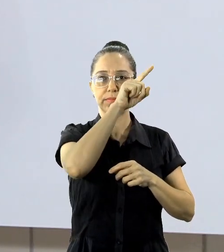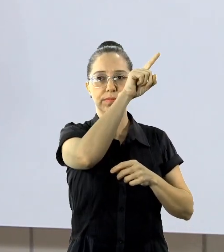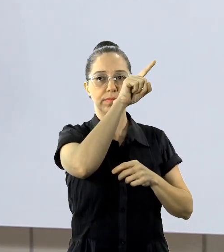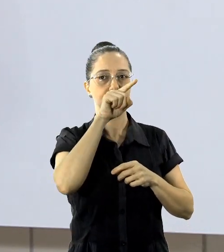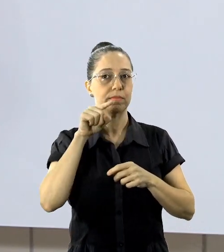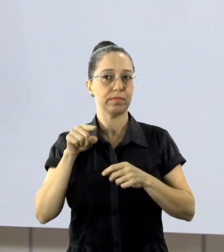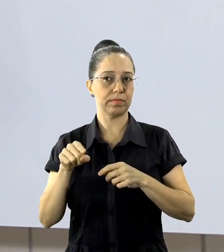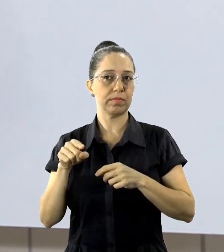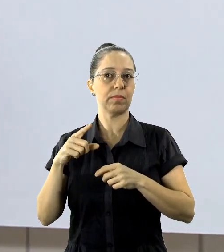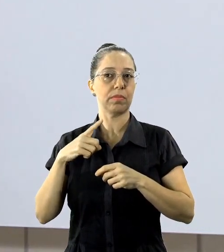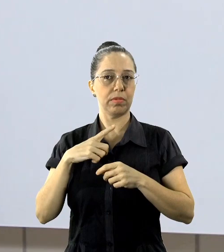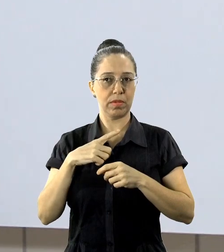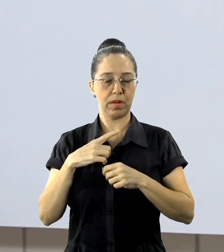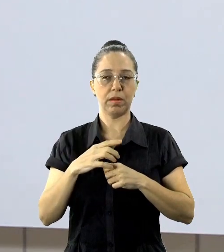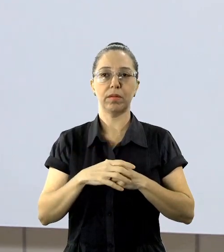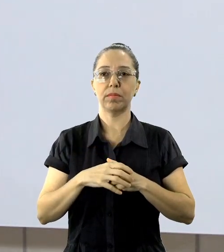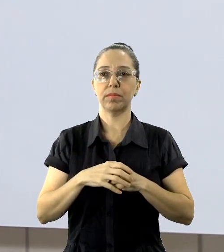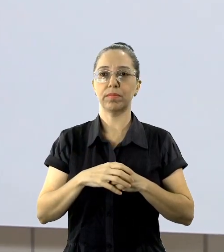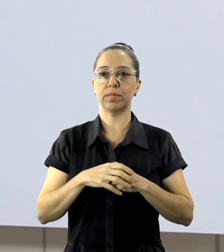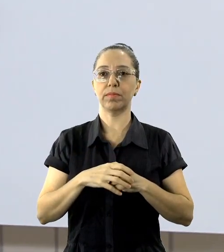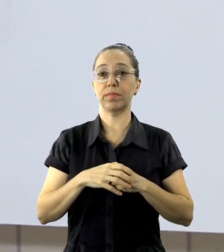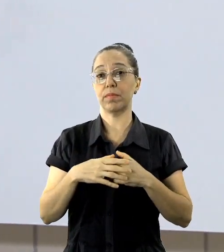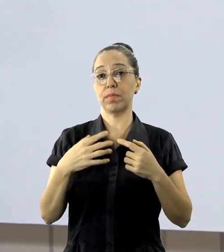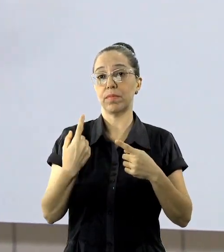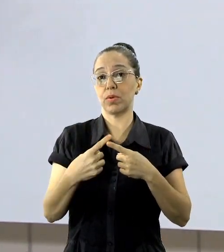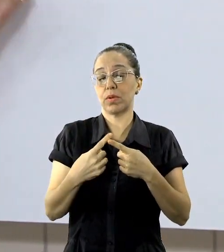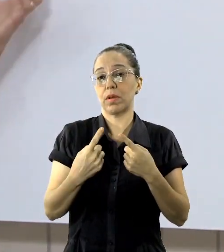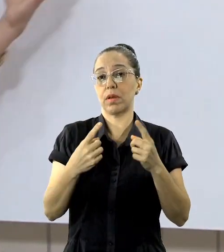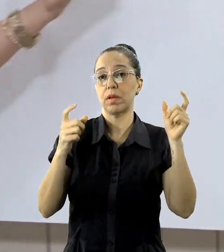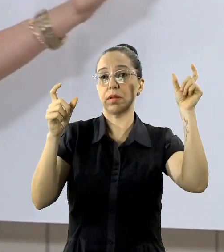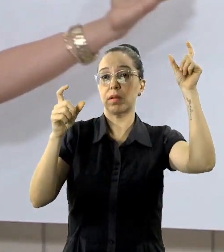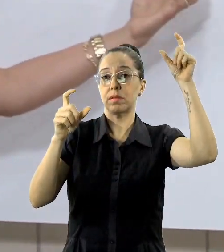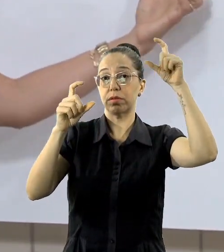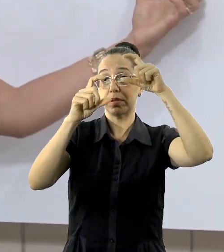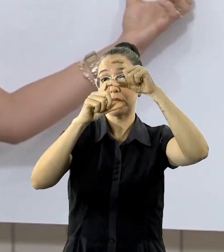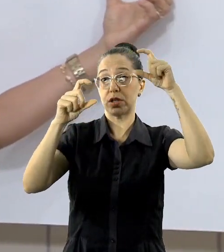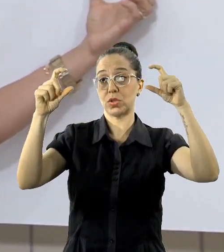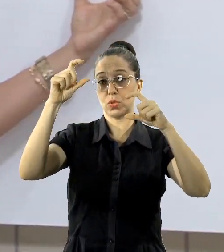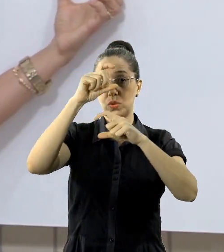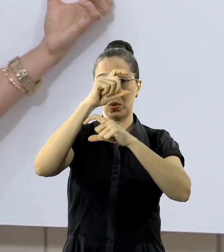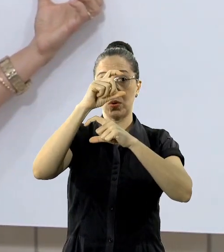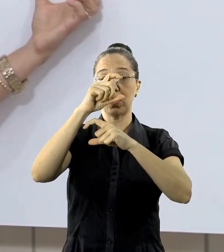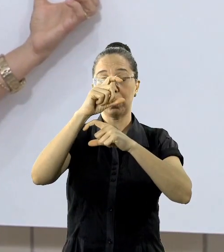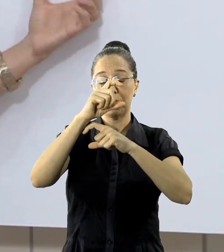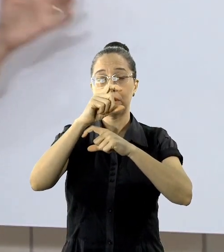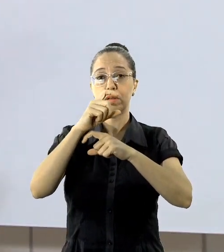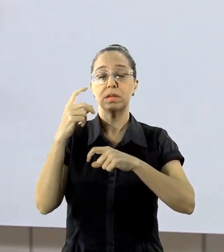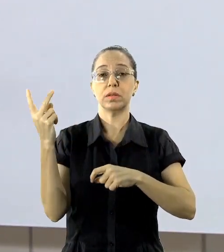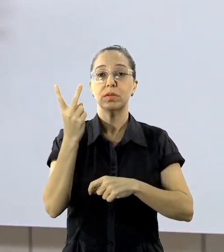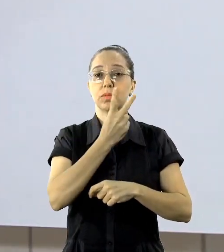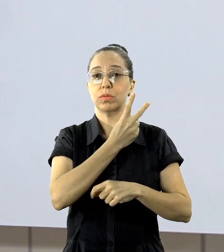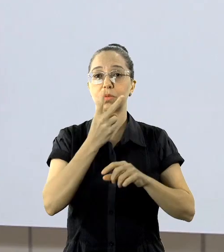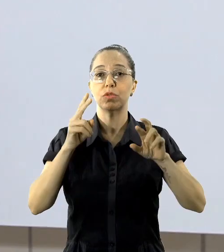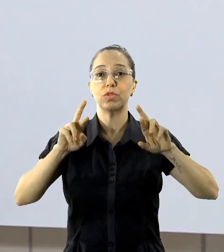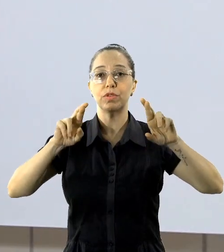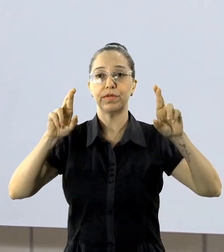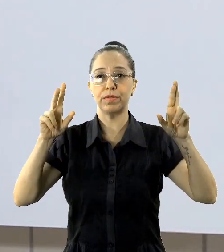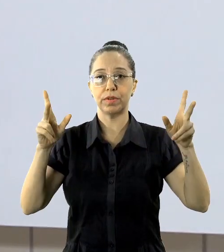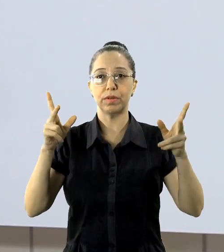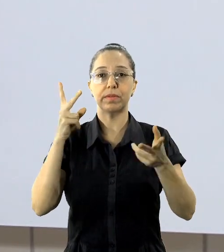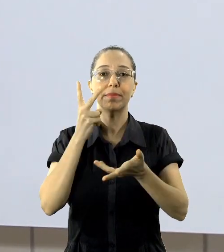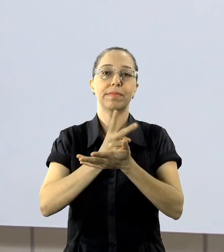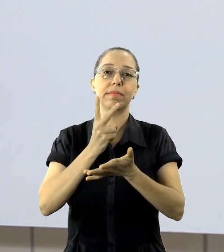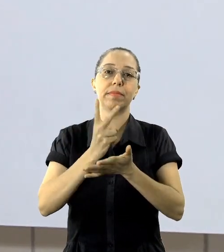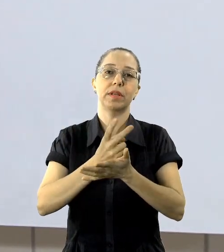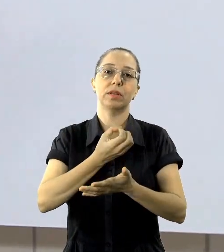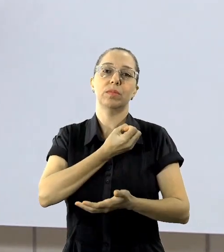subtração foi a primeira parcela da adição. Temos duas operações diferentes com os mesmos